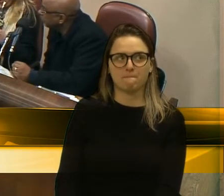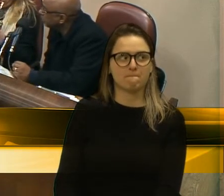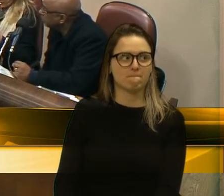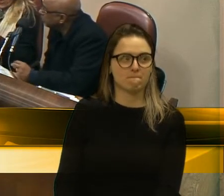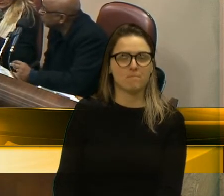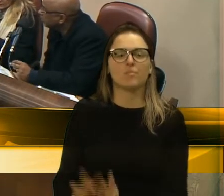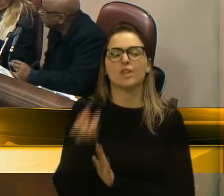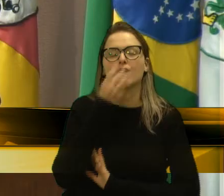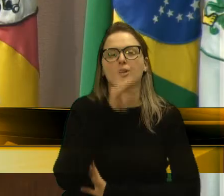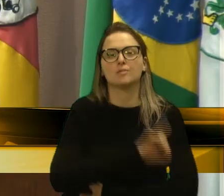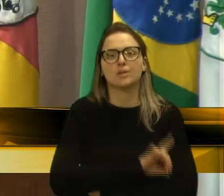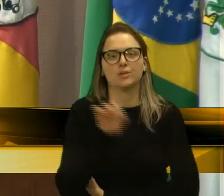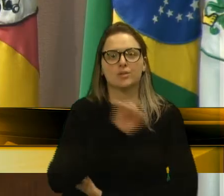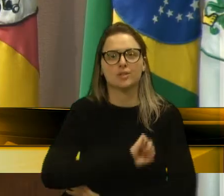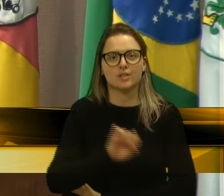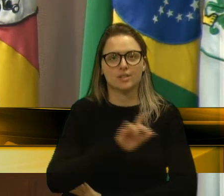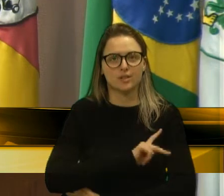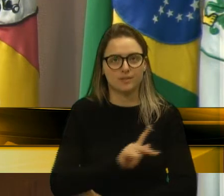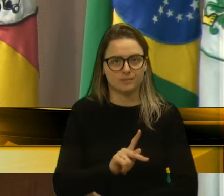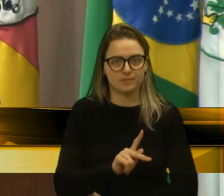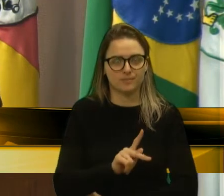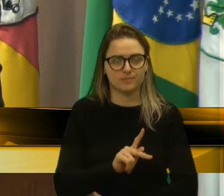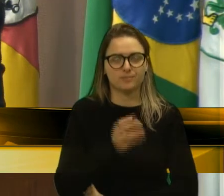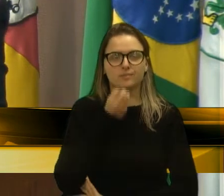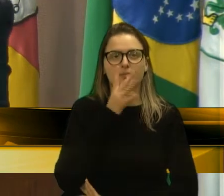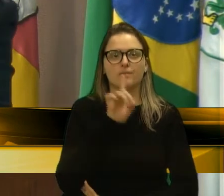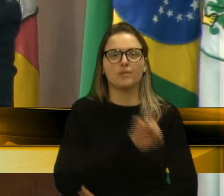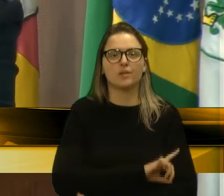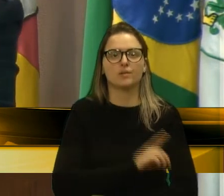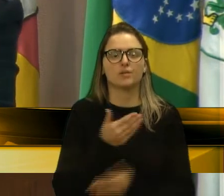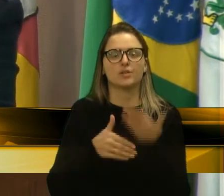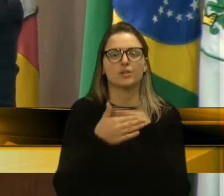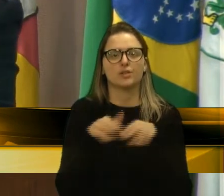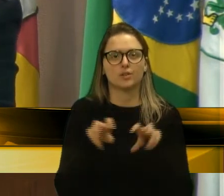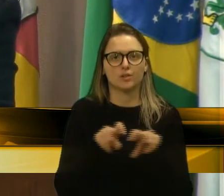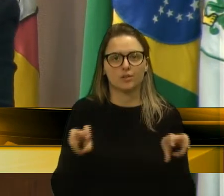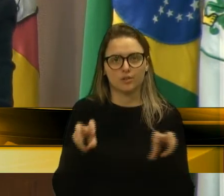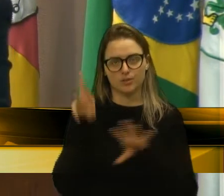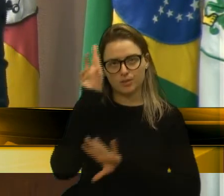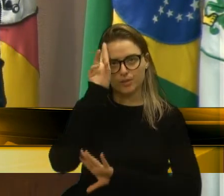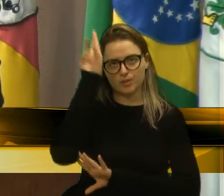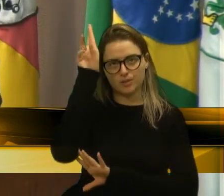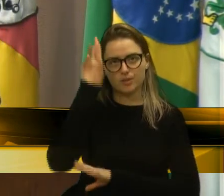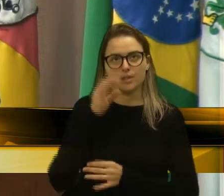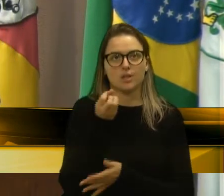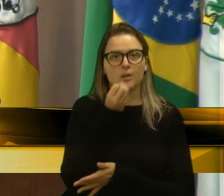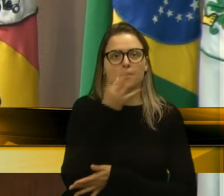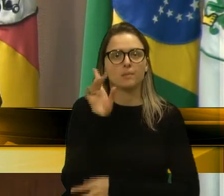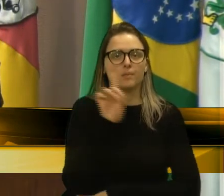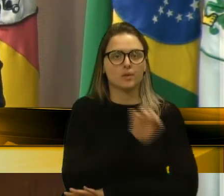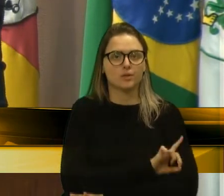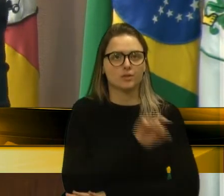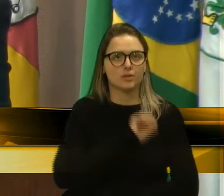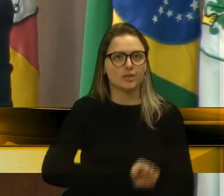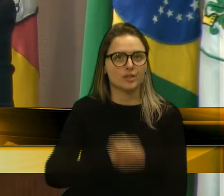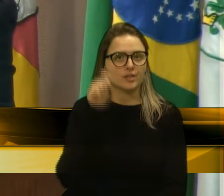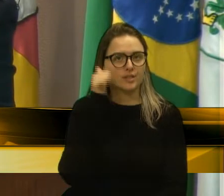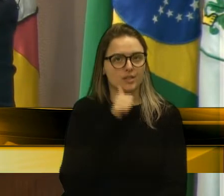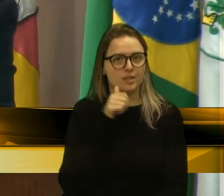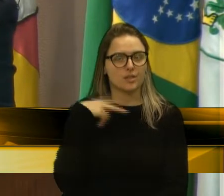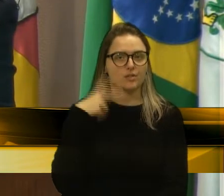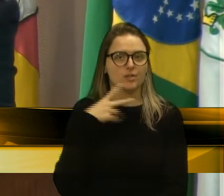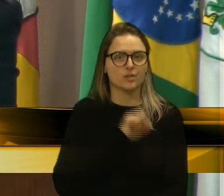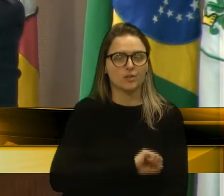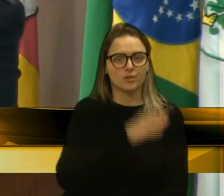Bom dia, senhor presidente. Bom dia, mesa diretora. Bom dia, senhoras vereadoras,